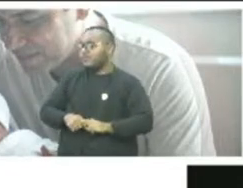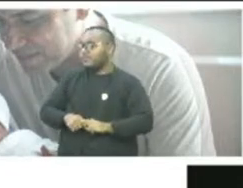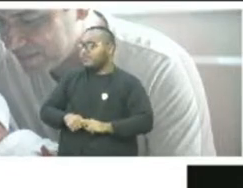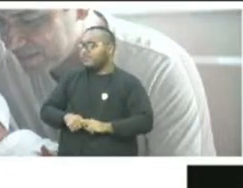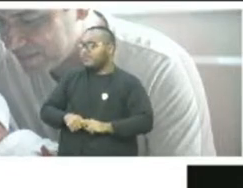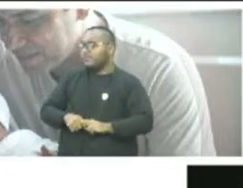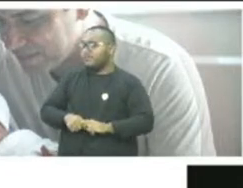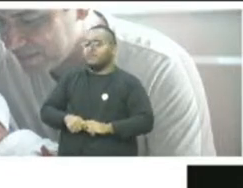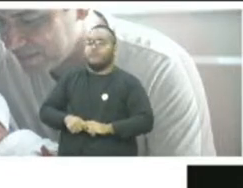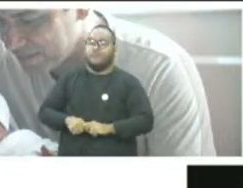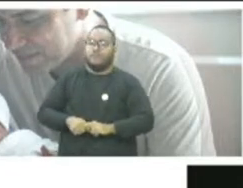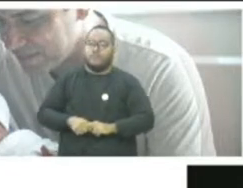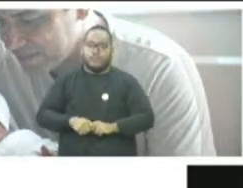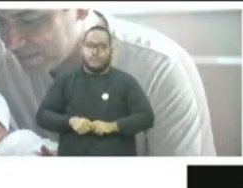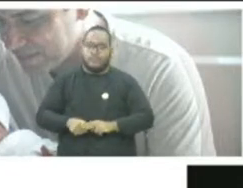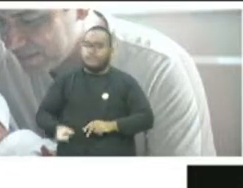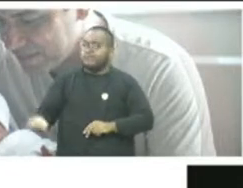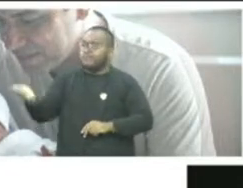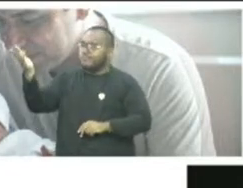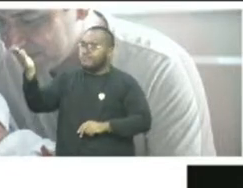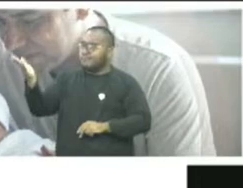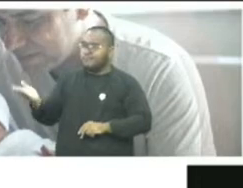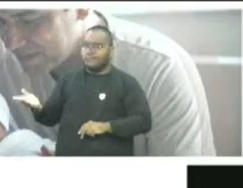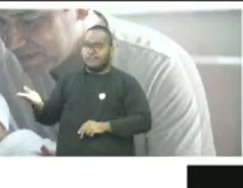no cuidado do canguru. Pode passar o próximo.